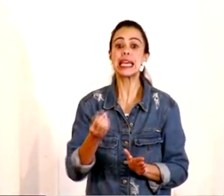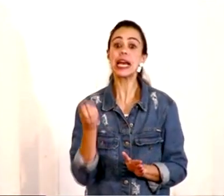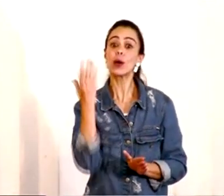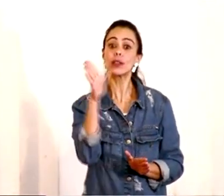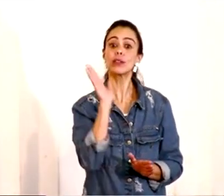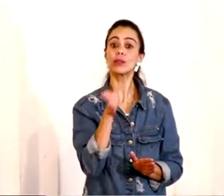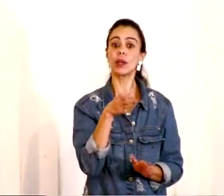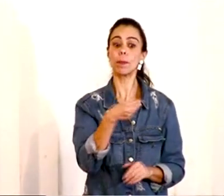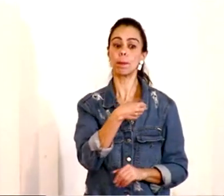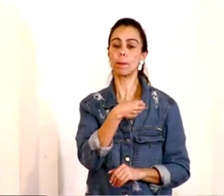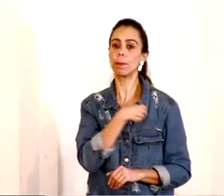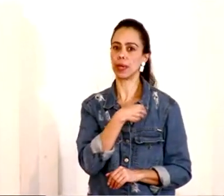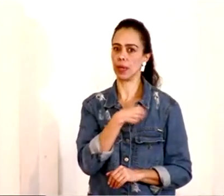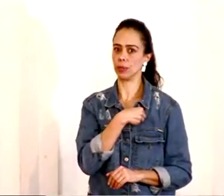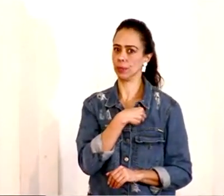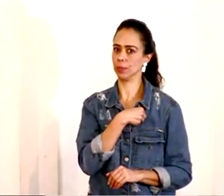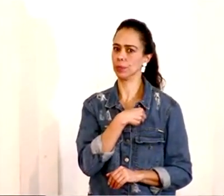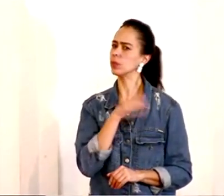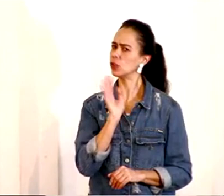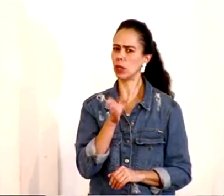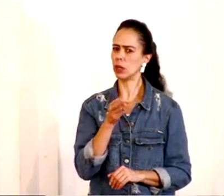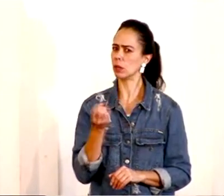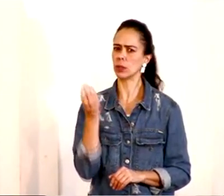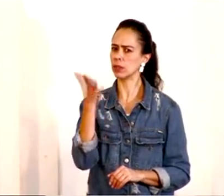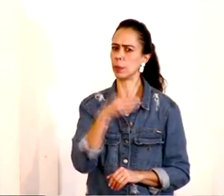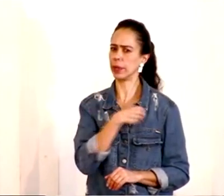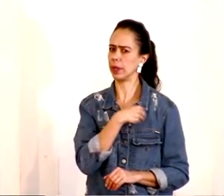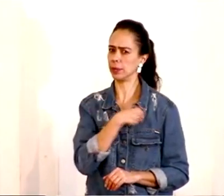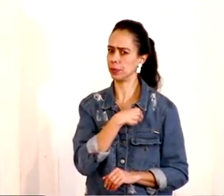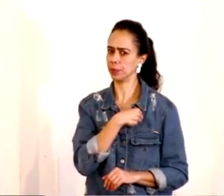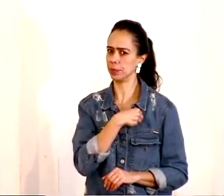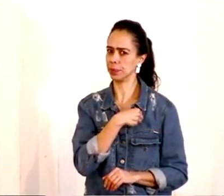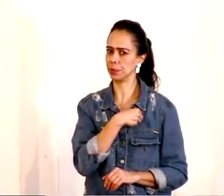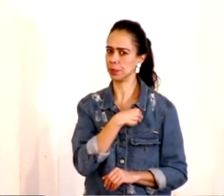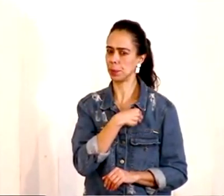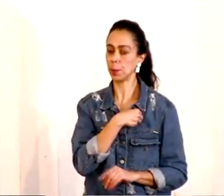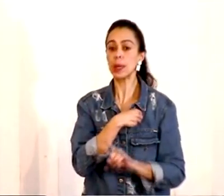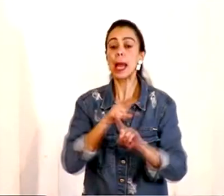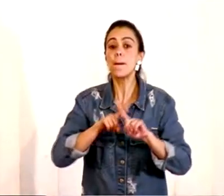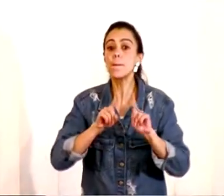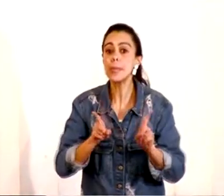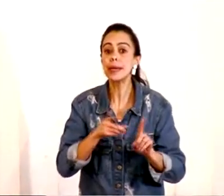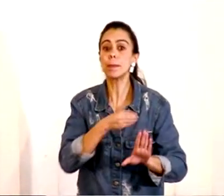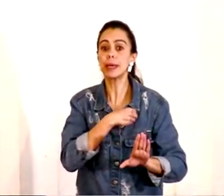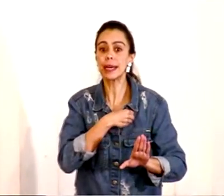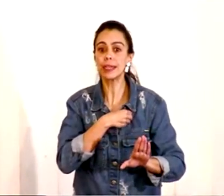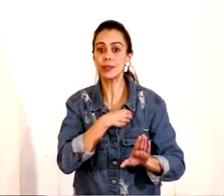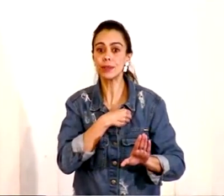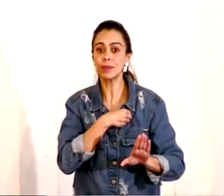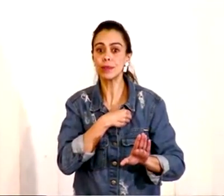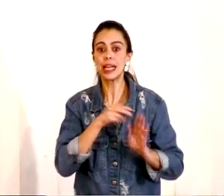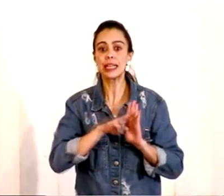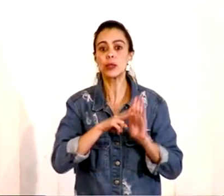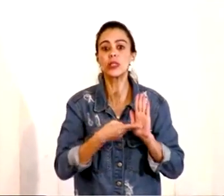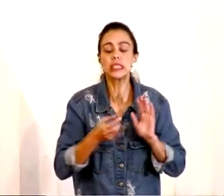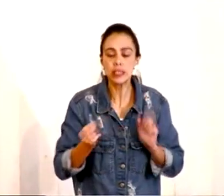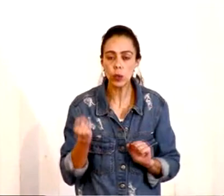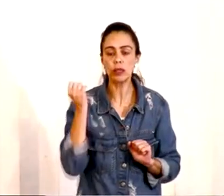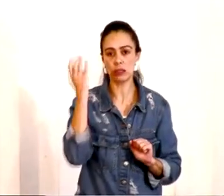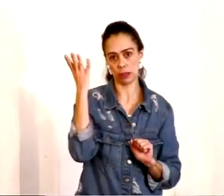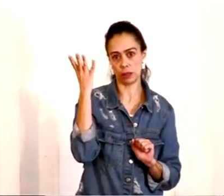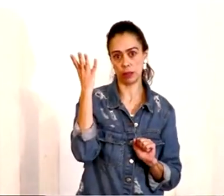do filho, a bênção do coabitar, a bênção da descendência. Fato